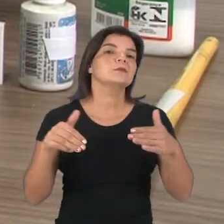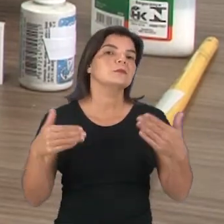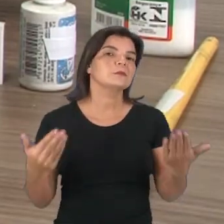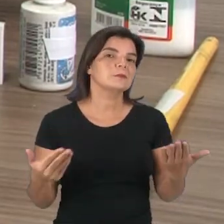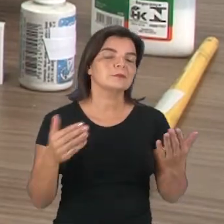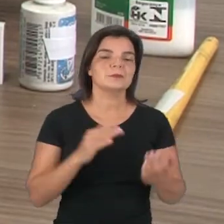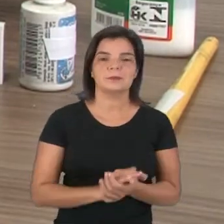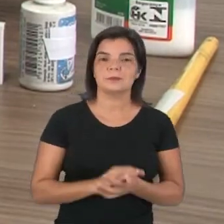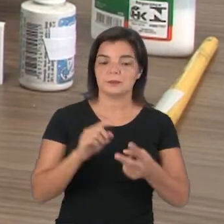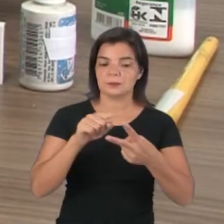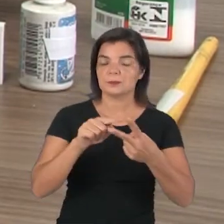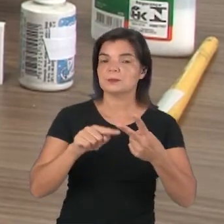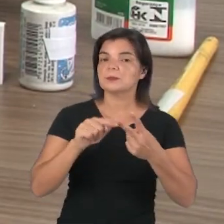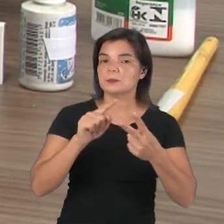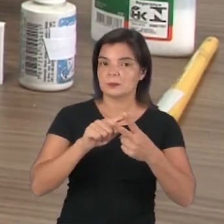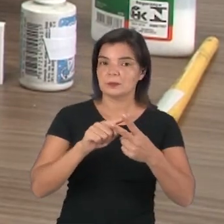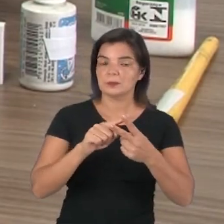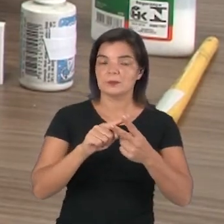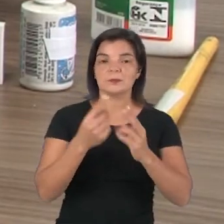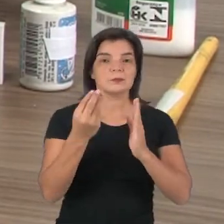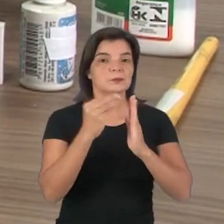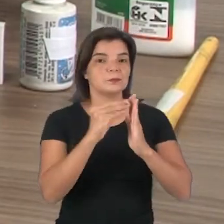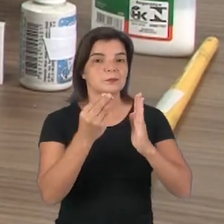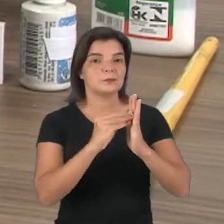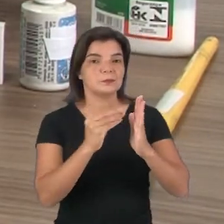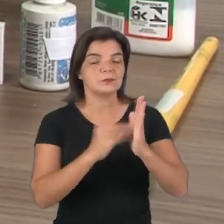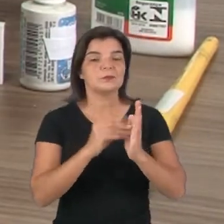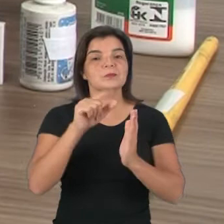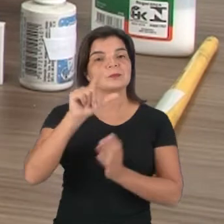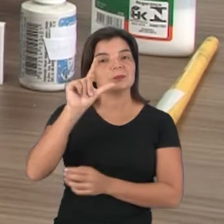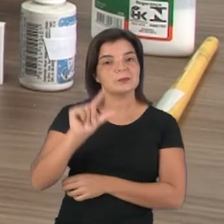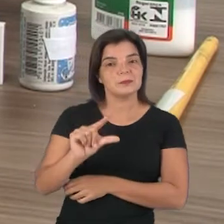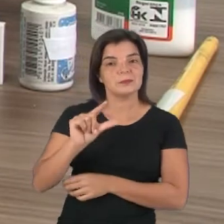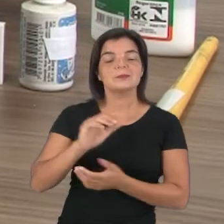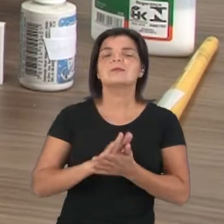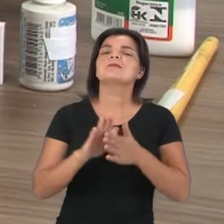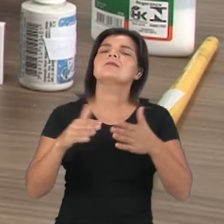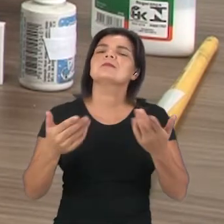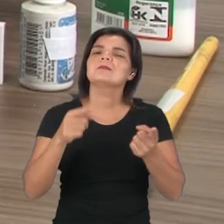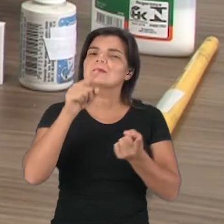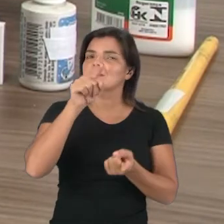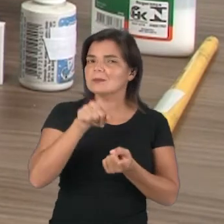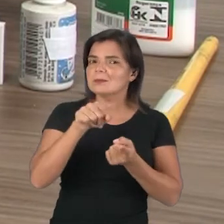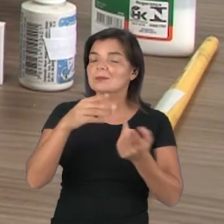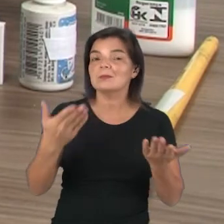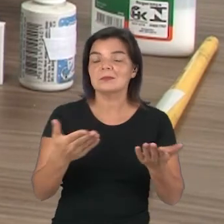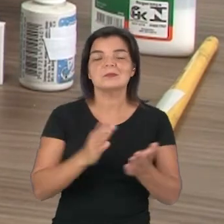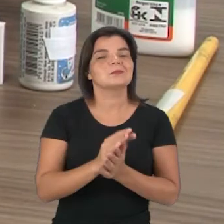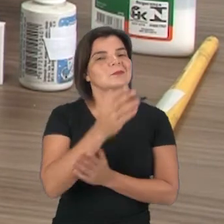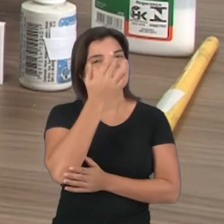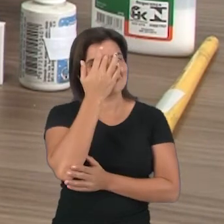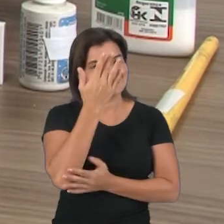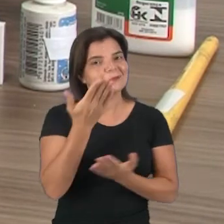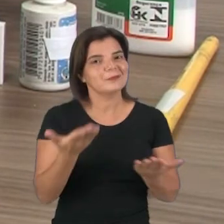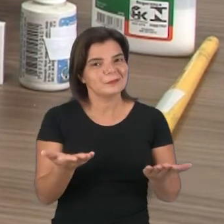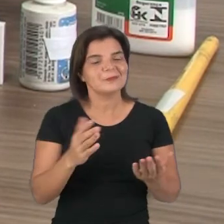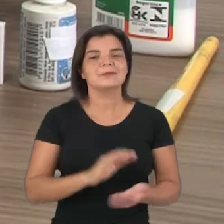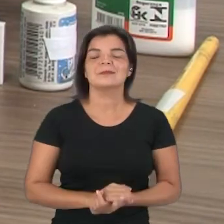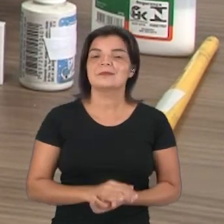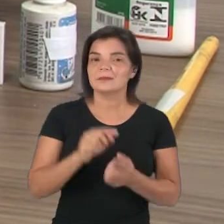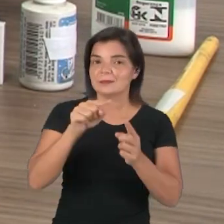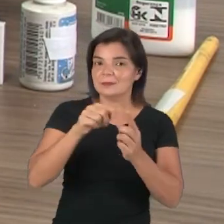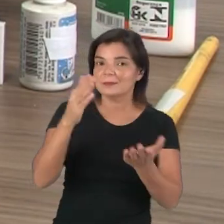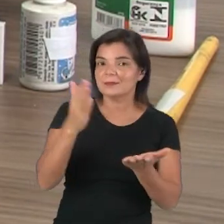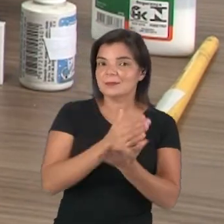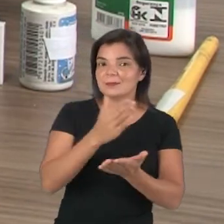Qual das duas agendas é a menor? Qual é a menor? Tá muito fácil, não é? A